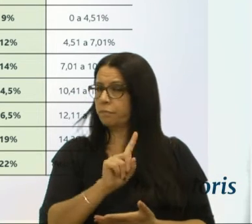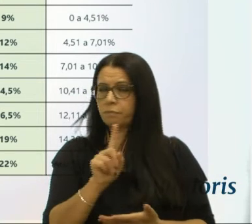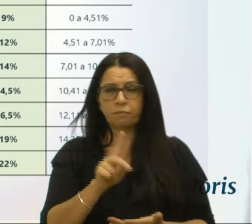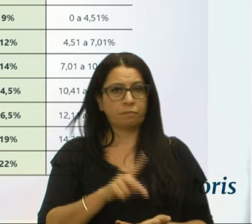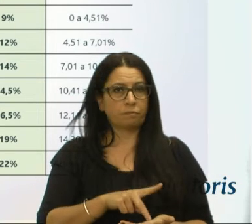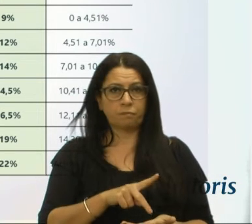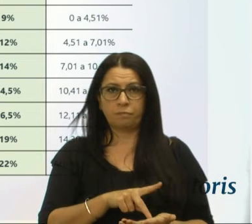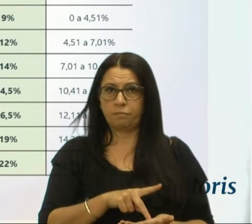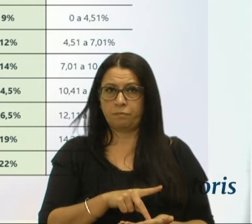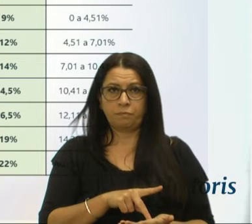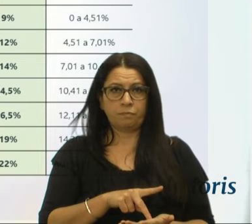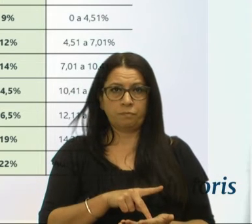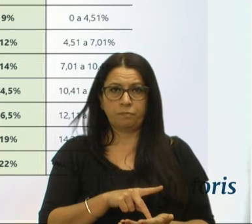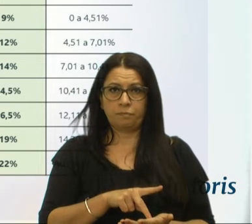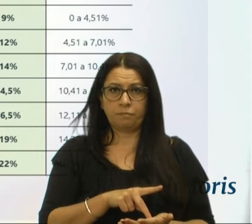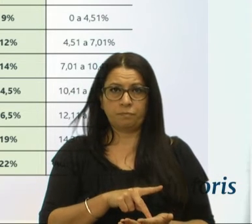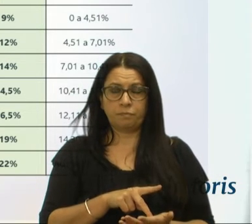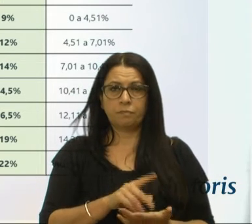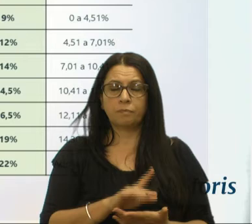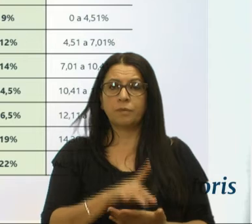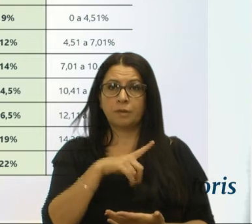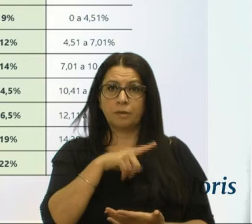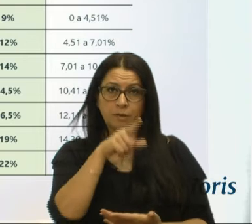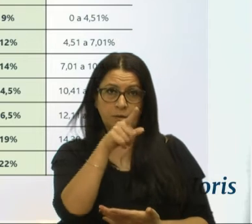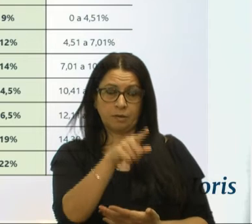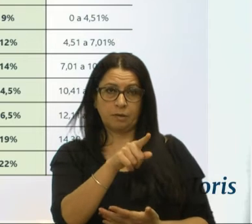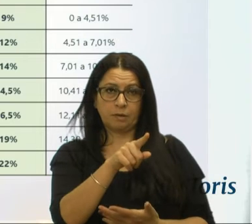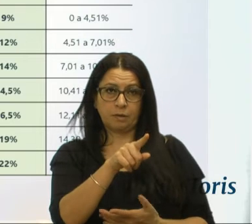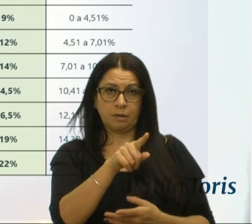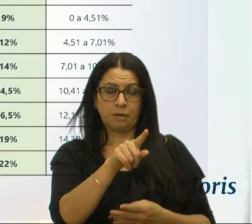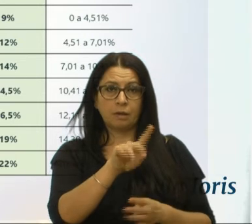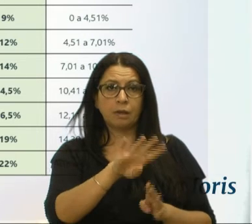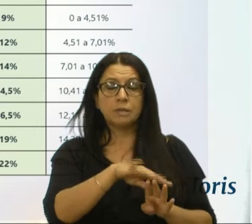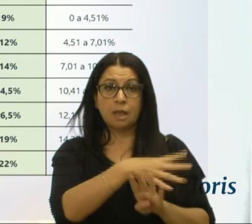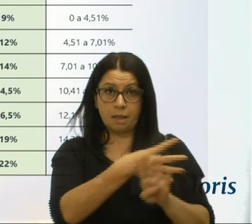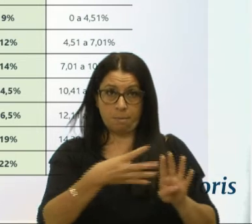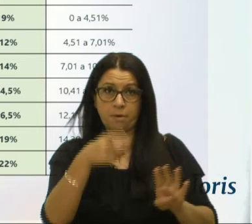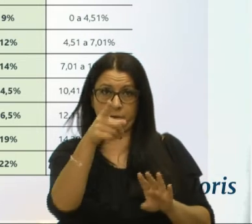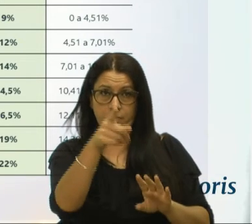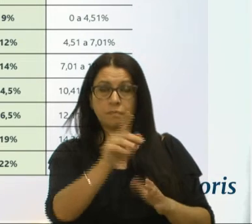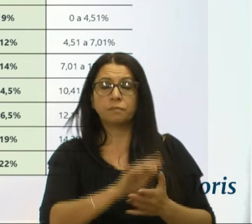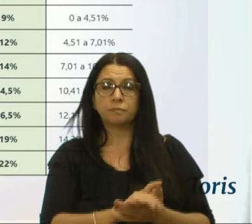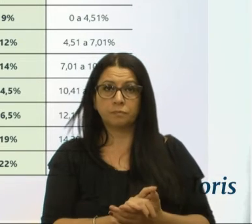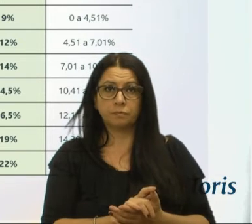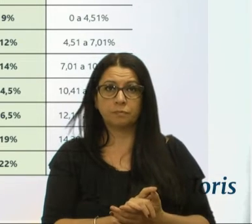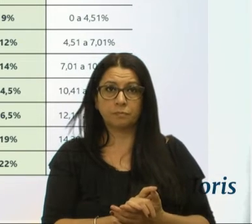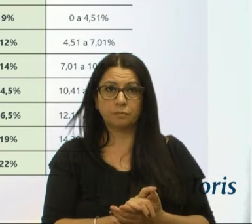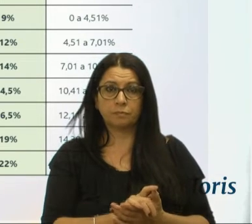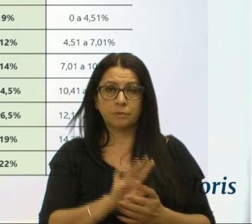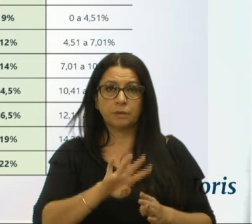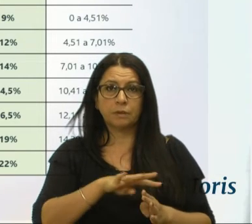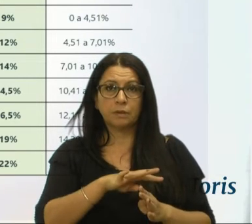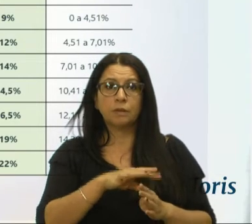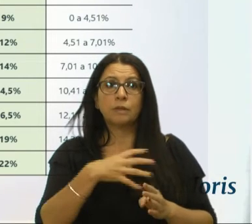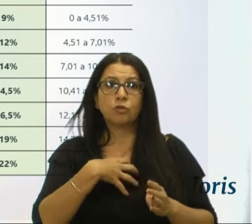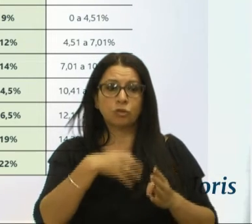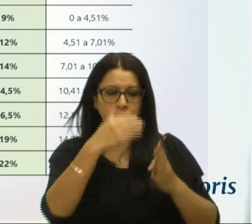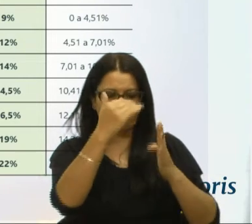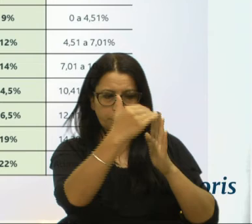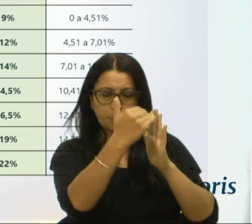verdade, né? Nós temos ali na tabela que a tabela está da seguinte